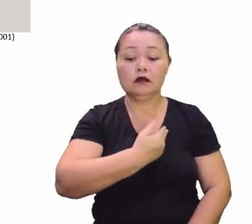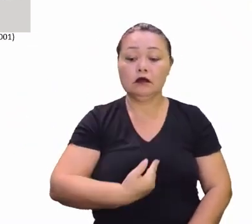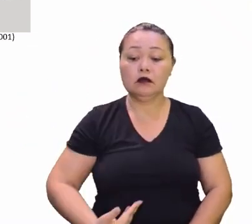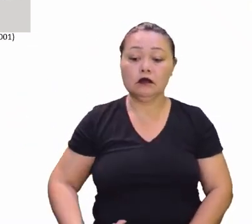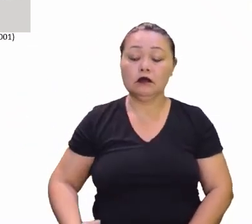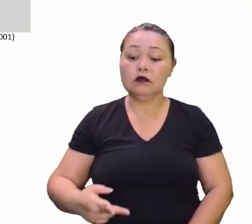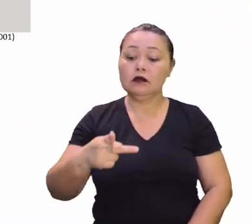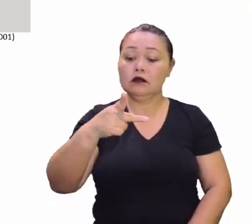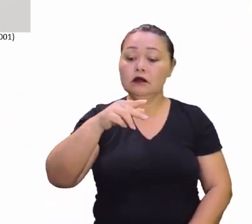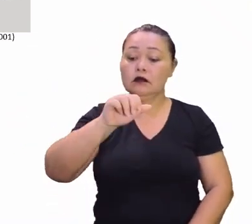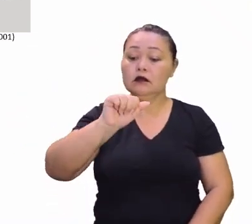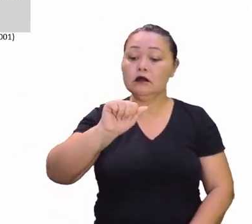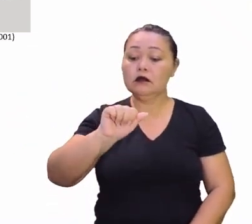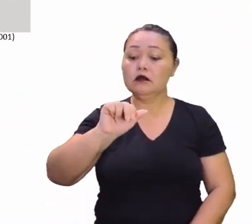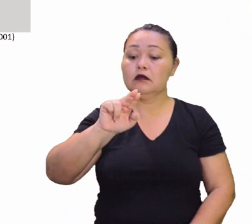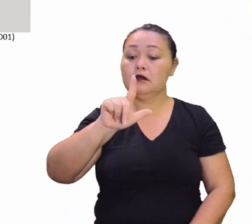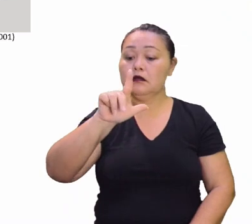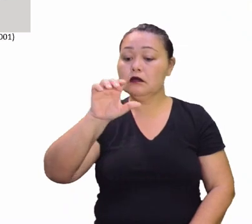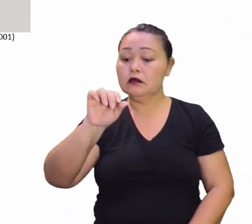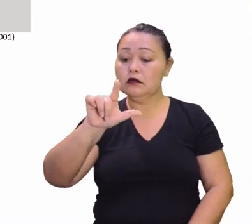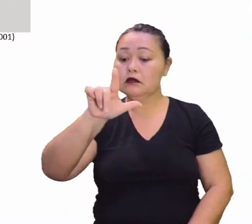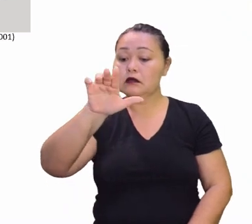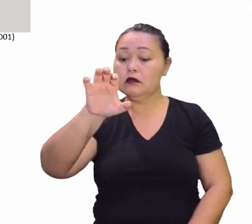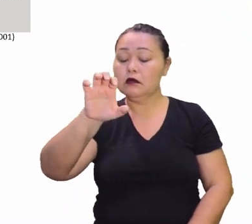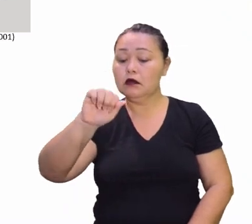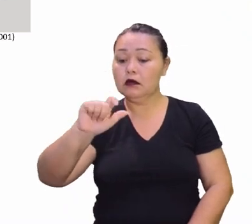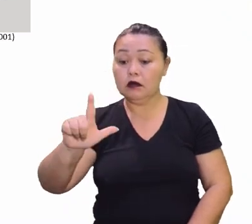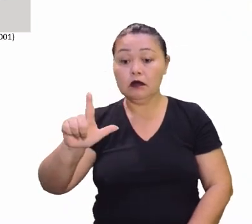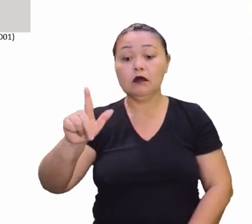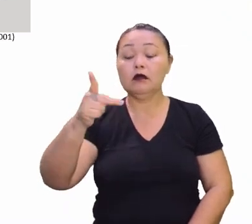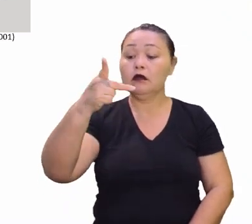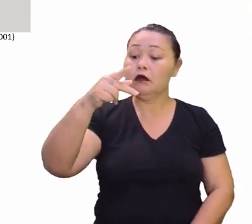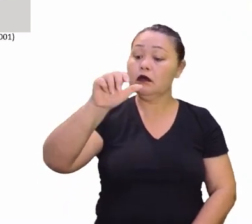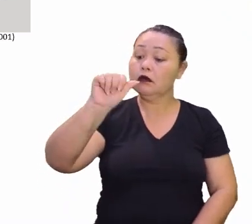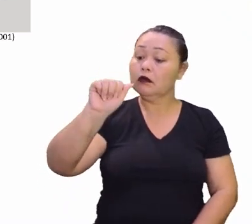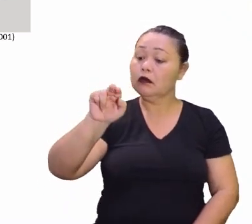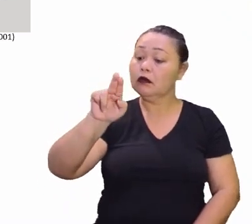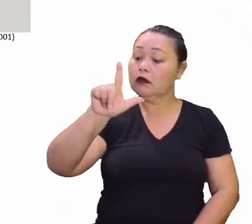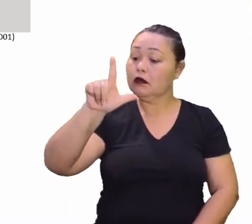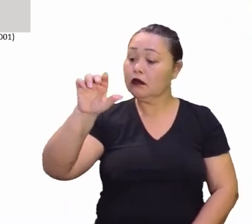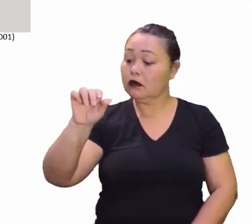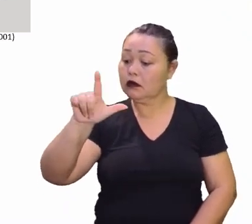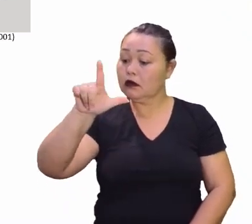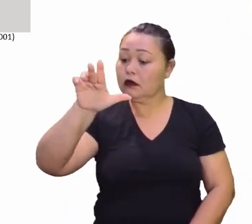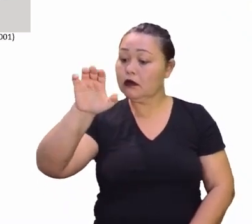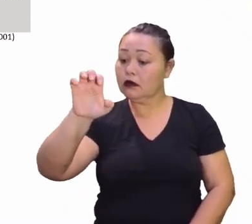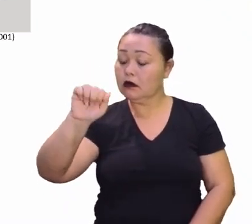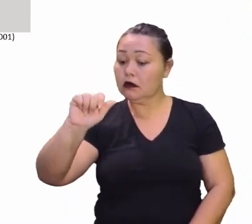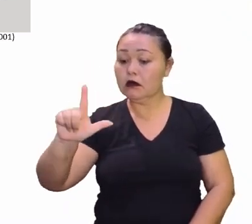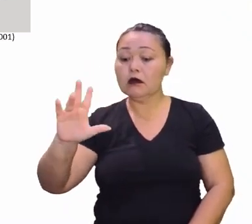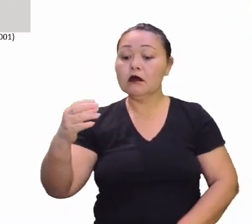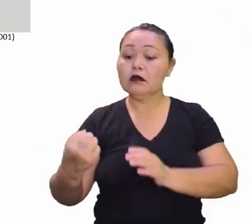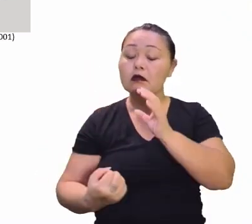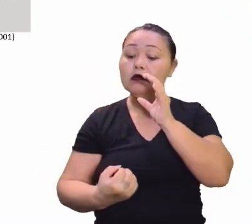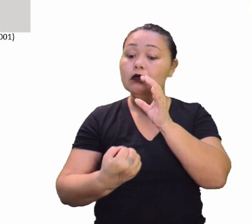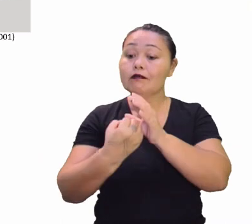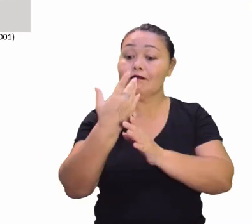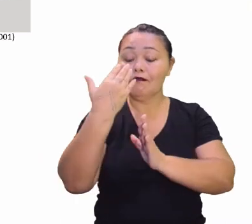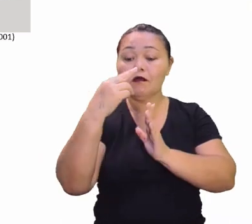época o governador Paulo Leal. Então, Paulo Leal, que criou